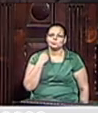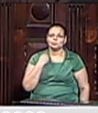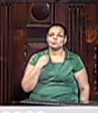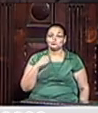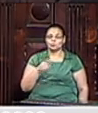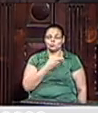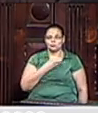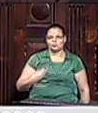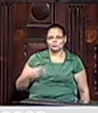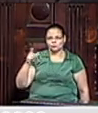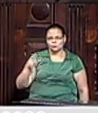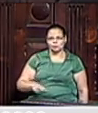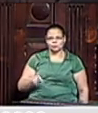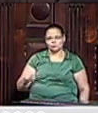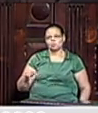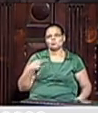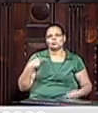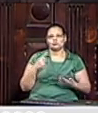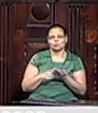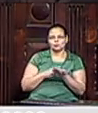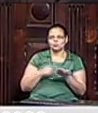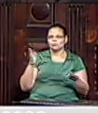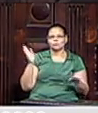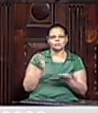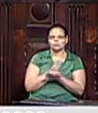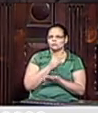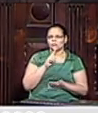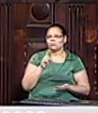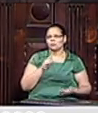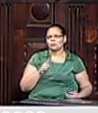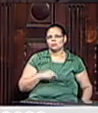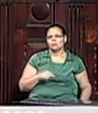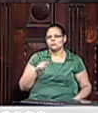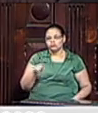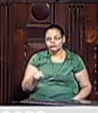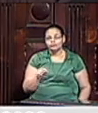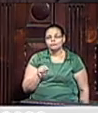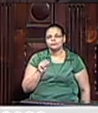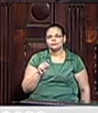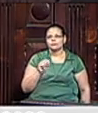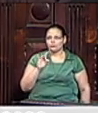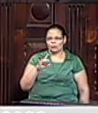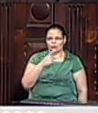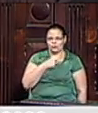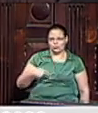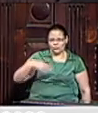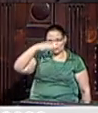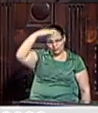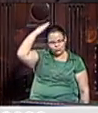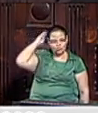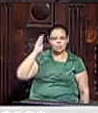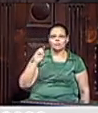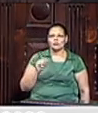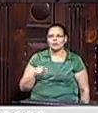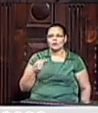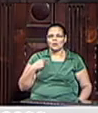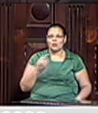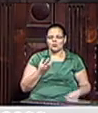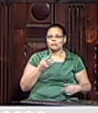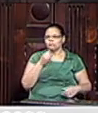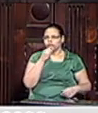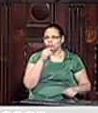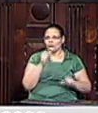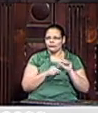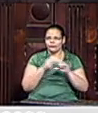esse governo golpista, que não se resume a Michel Temer, quer aprovar em tempo recorde reformas